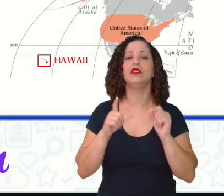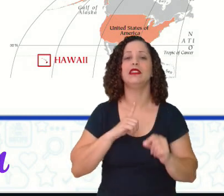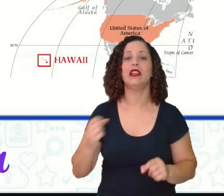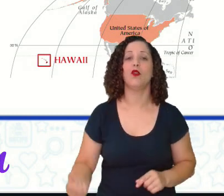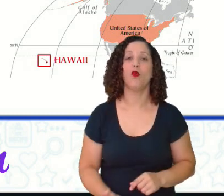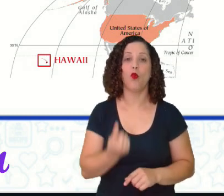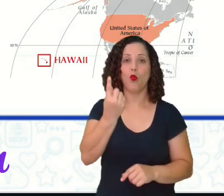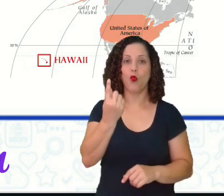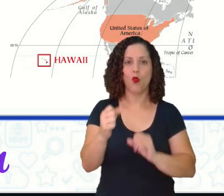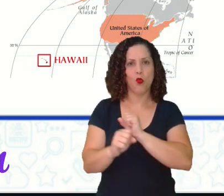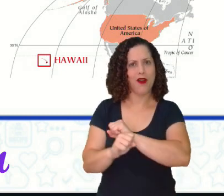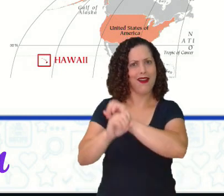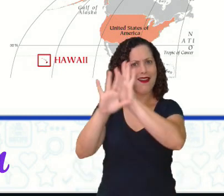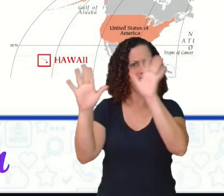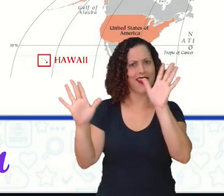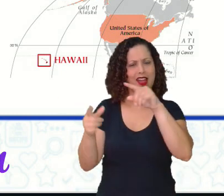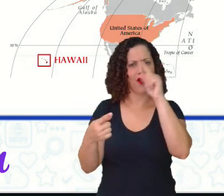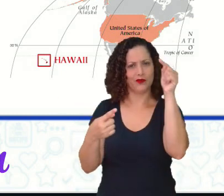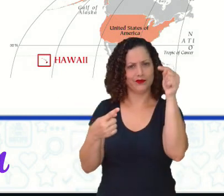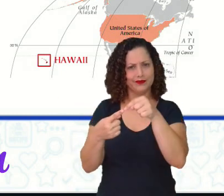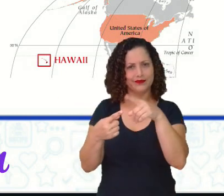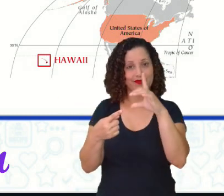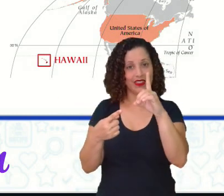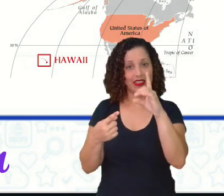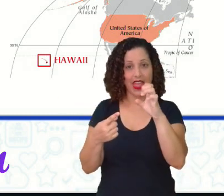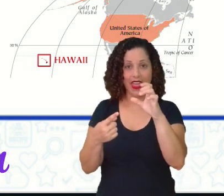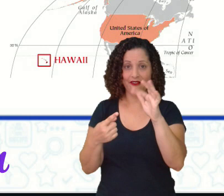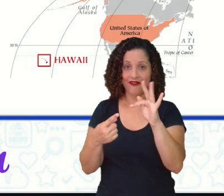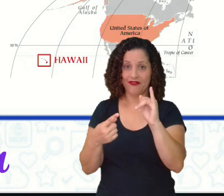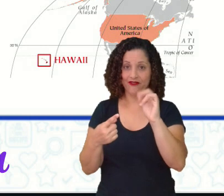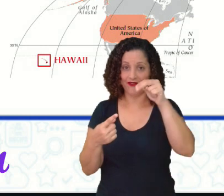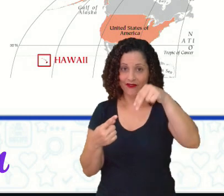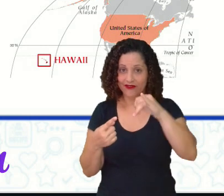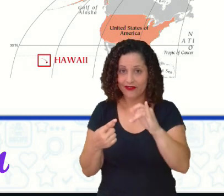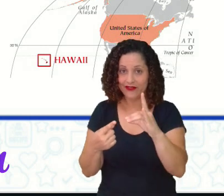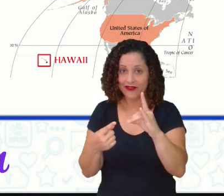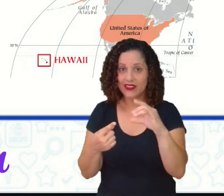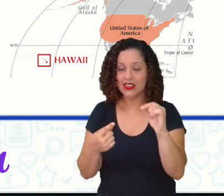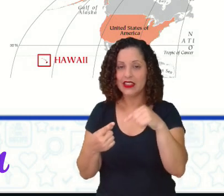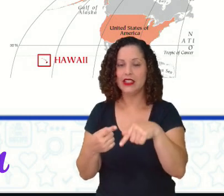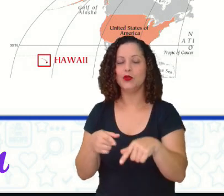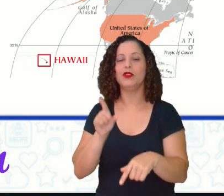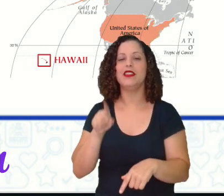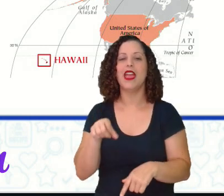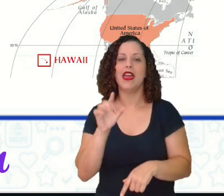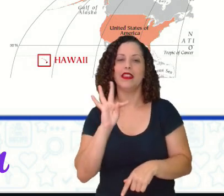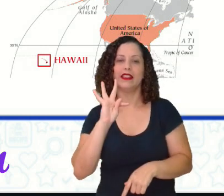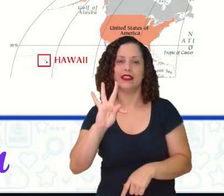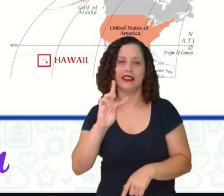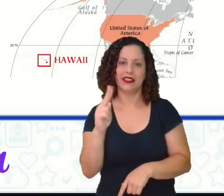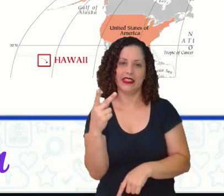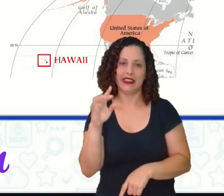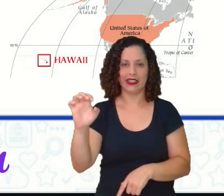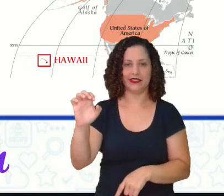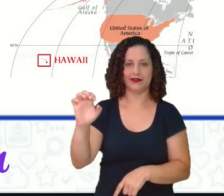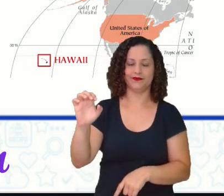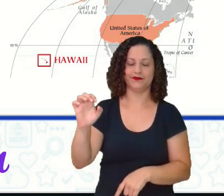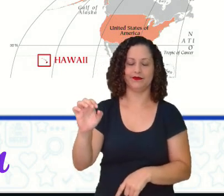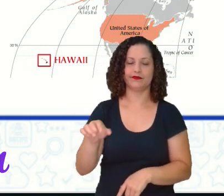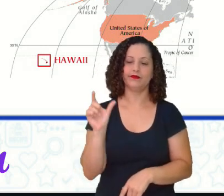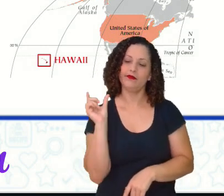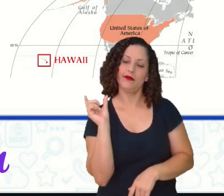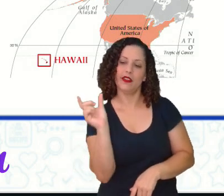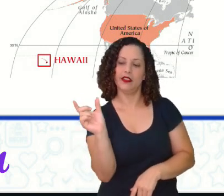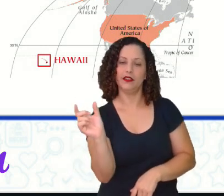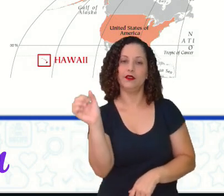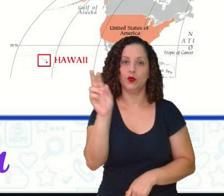artigo definido. Vê que maravilha, um só, the, que, além de ser usado diante de substantivo